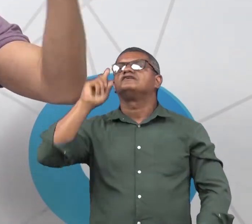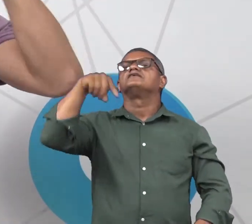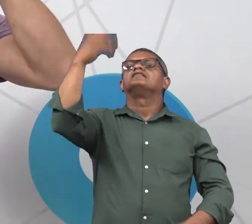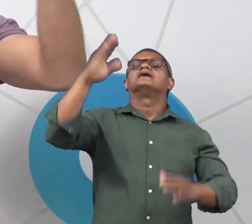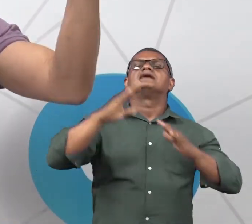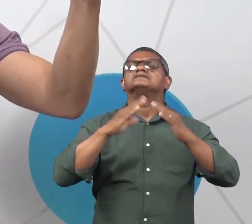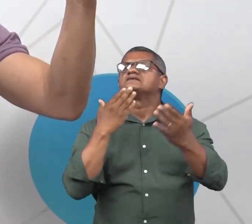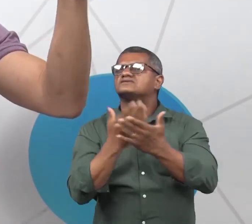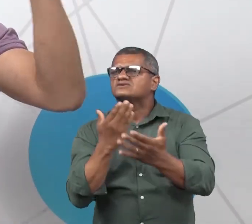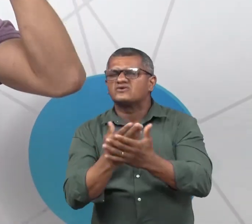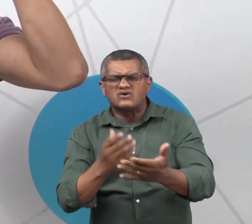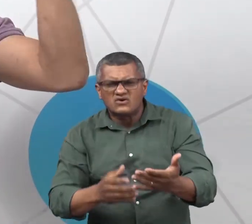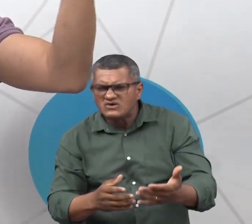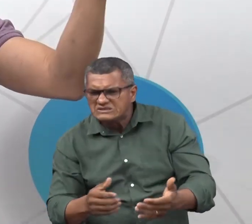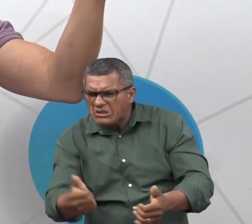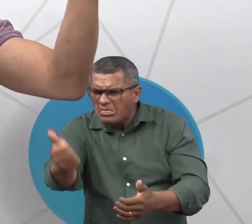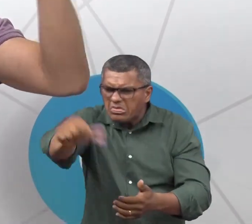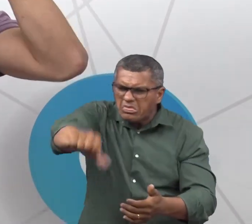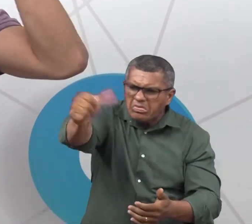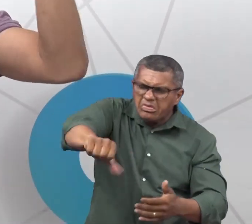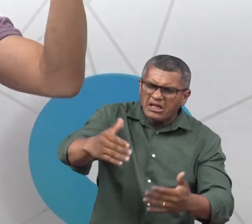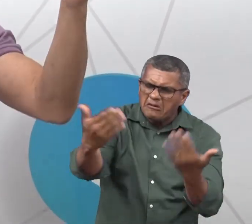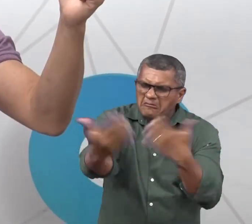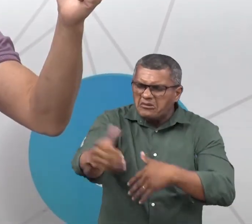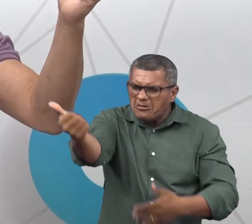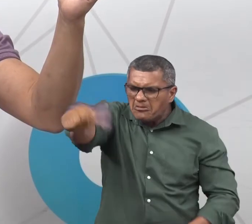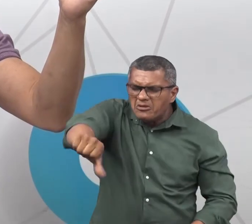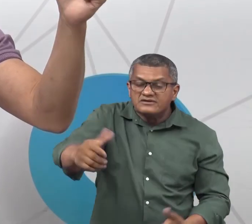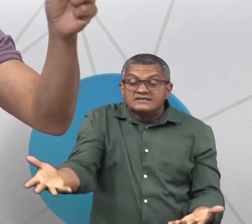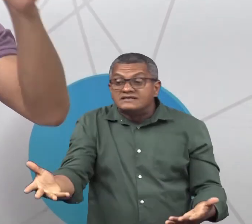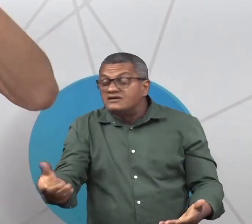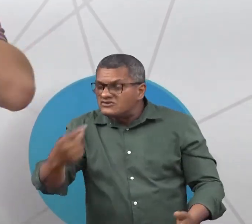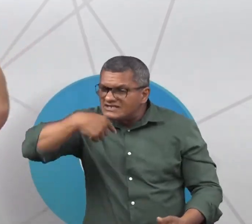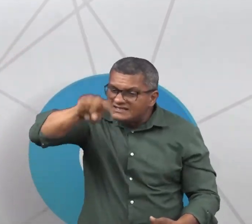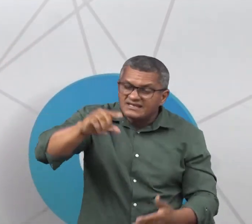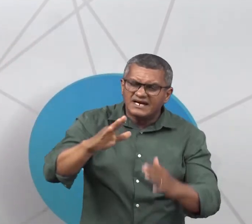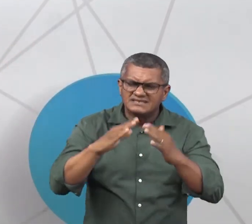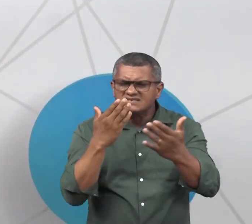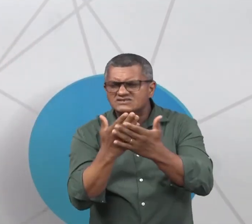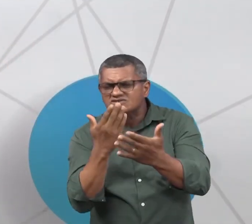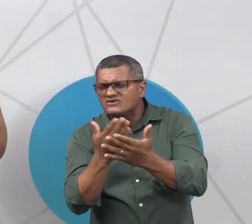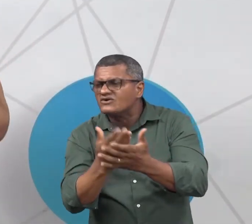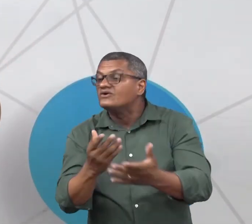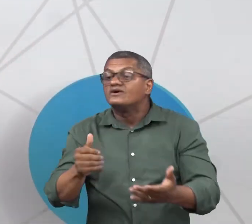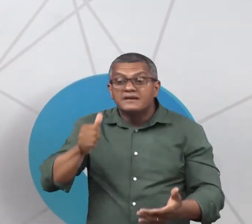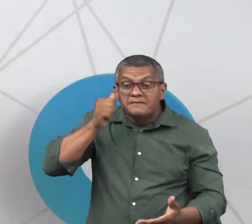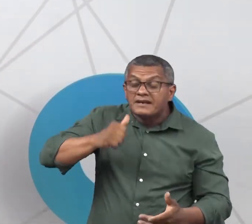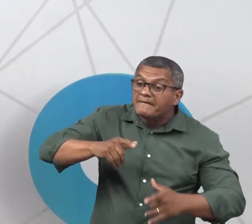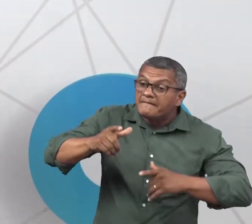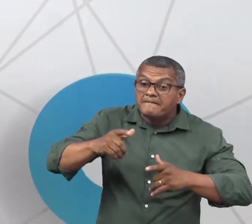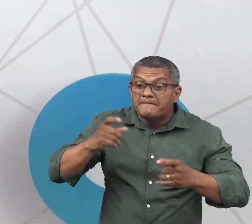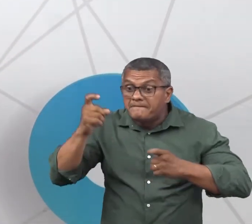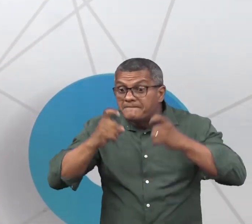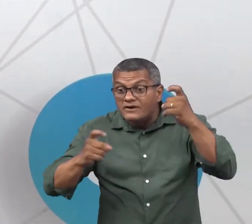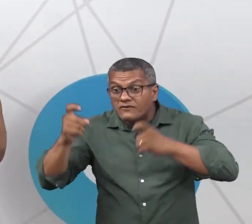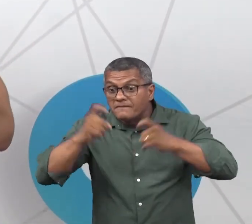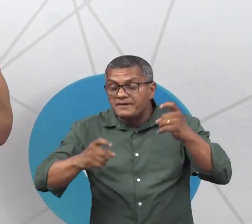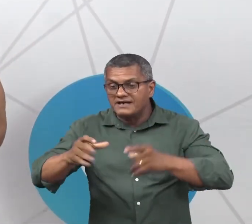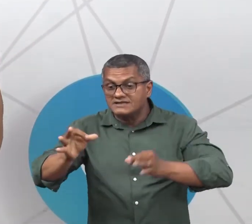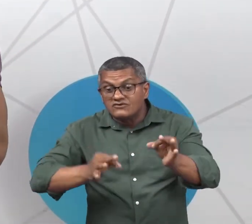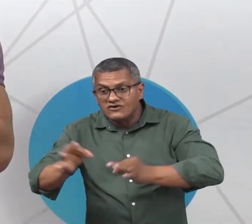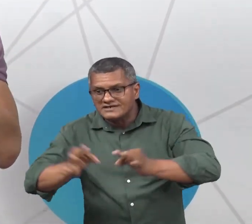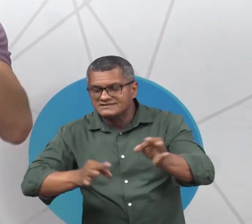na escola. Está tirando notas boas o meu filho? Tenho que ir na escola. É essa mulher que ela também está